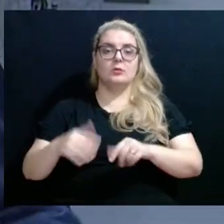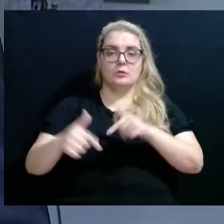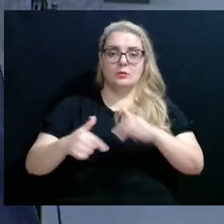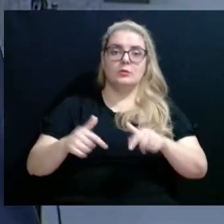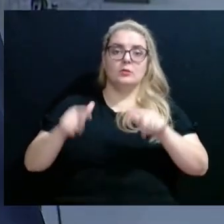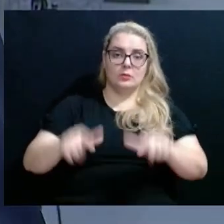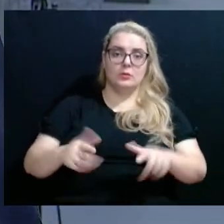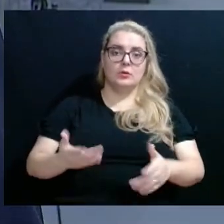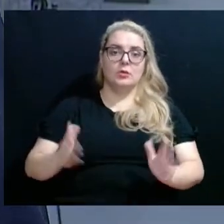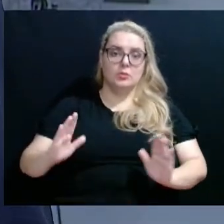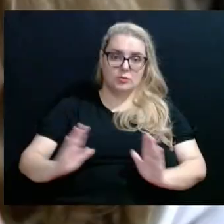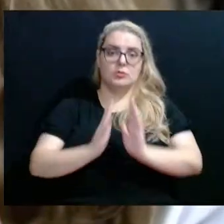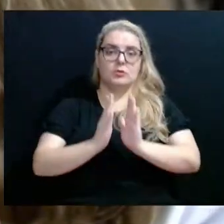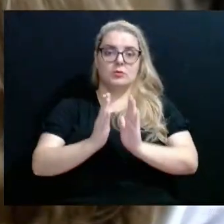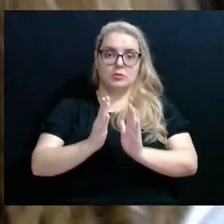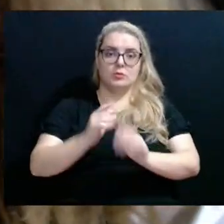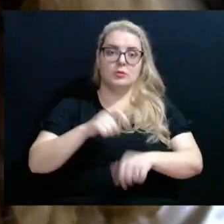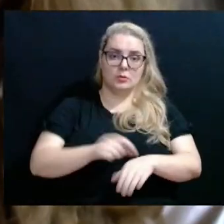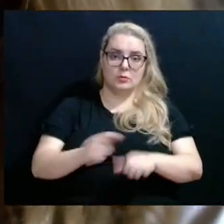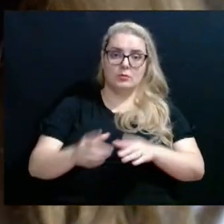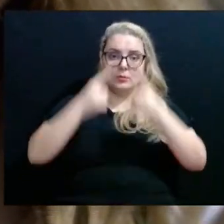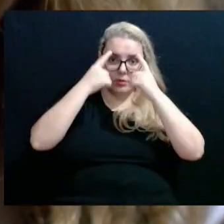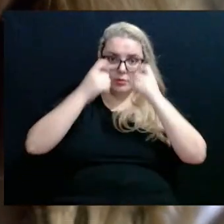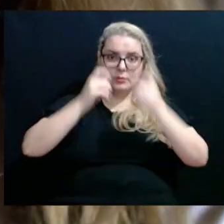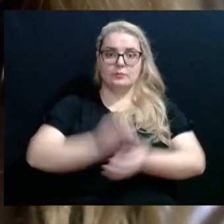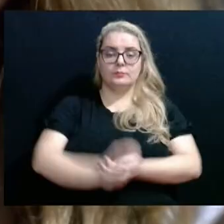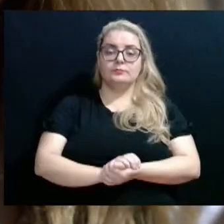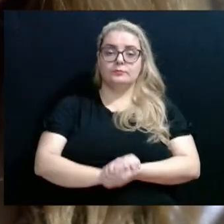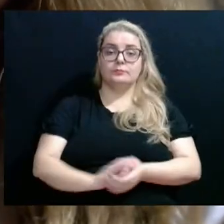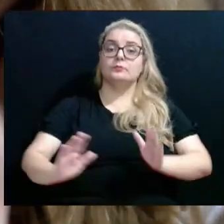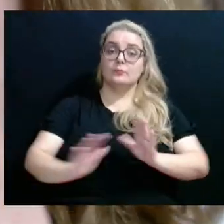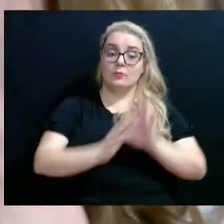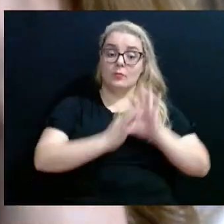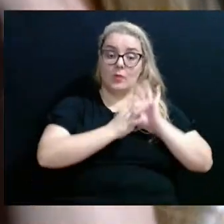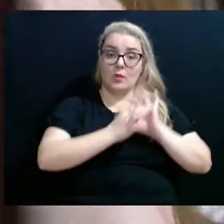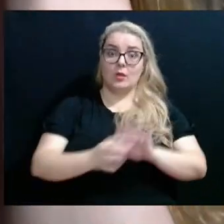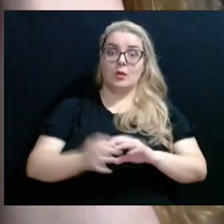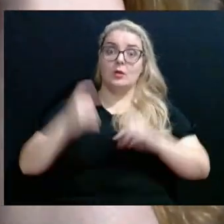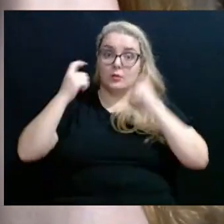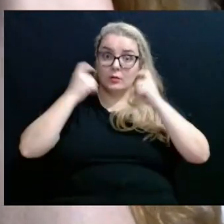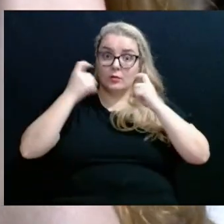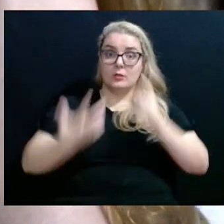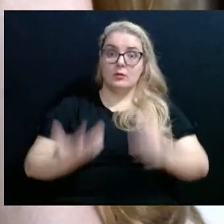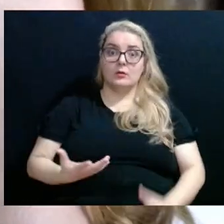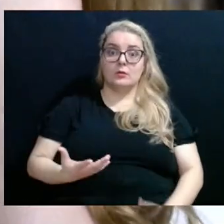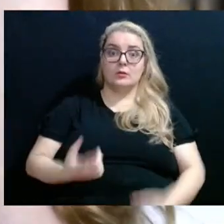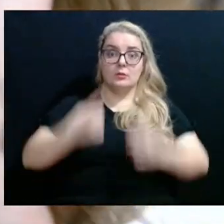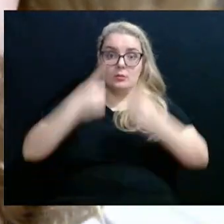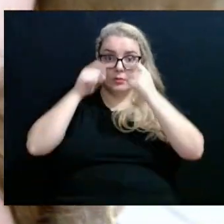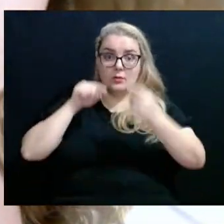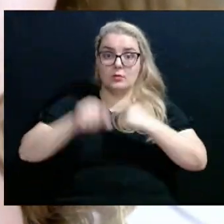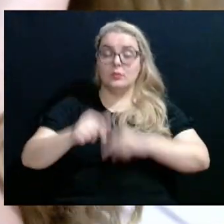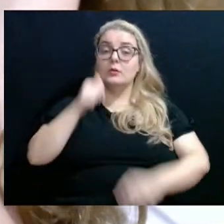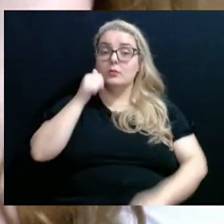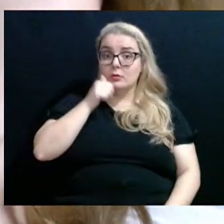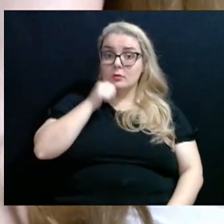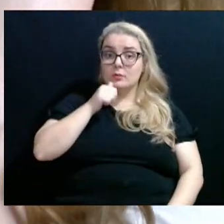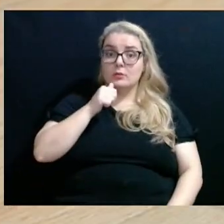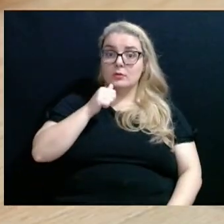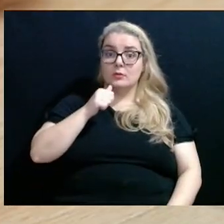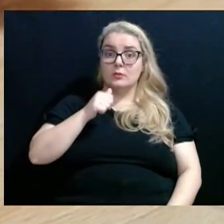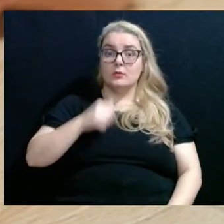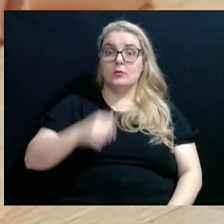diante de uma situação de violência. Diante do contexto preocupante de violência contra a mulher, o parlamentar defende